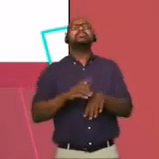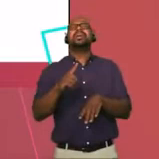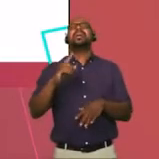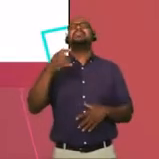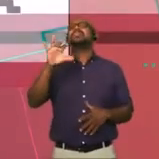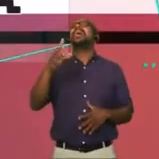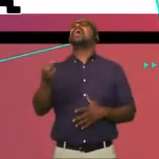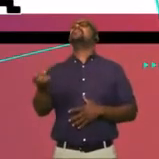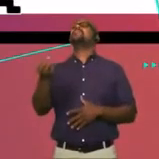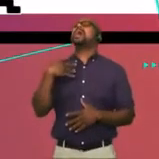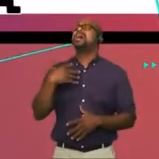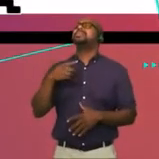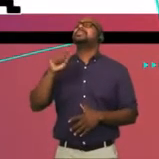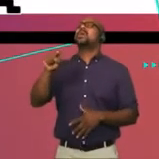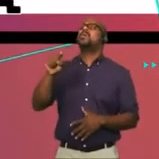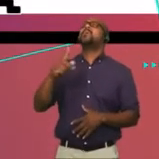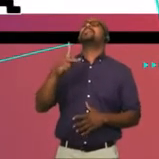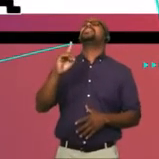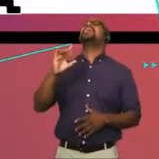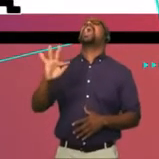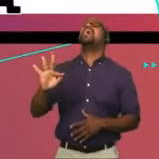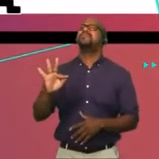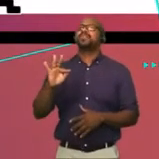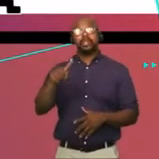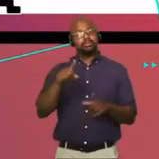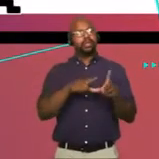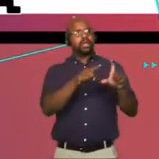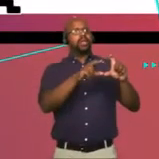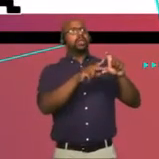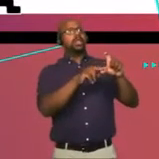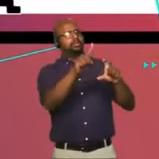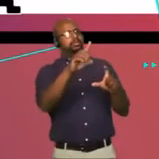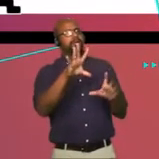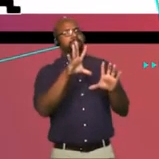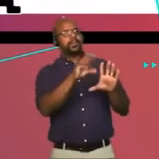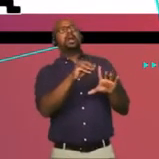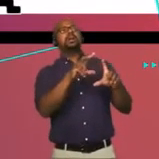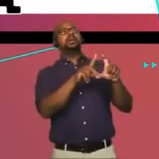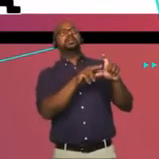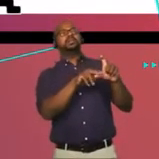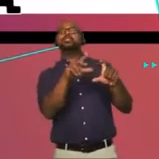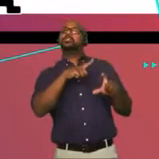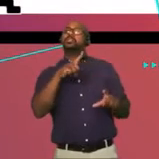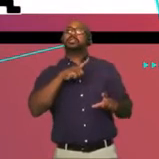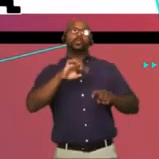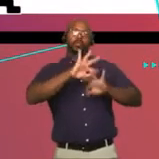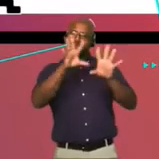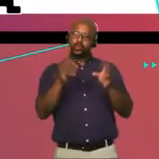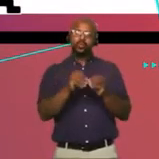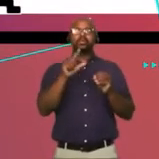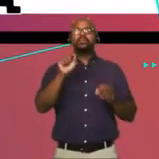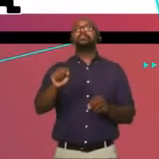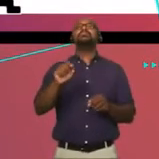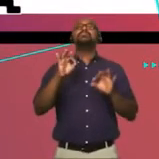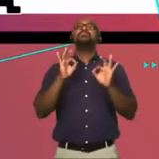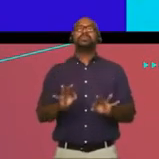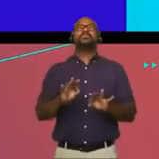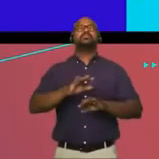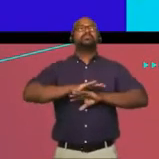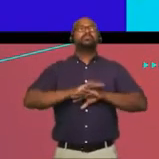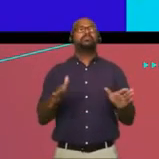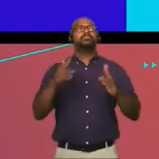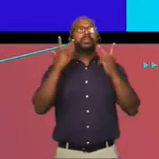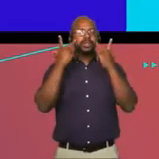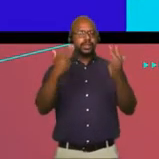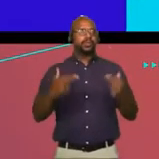postar me manda o o PDF da sua palestra vou tá aqui escaneie o código QR que você chega lá sem o menor